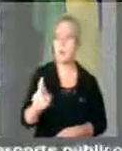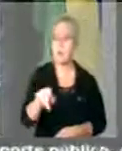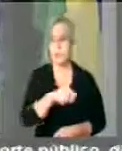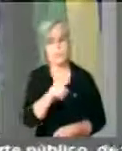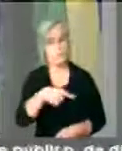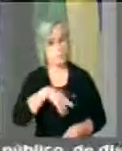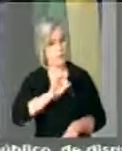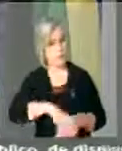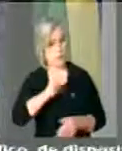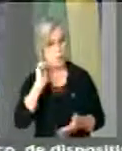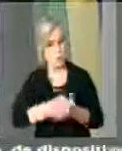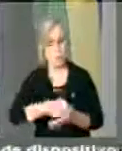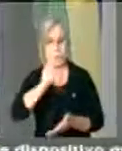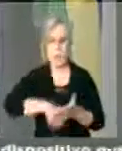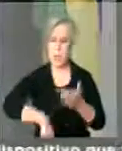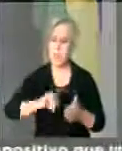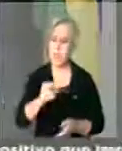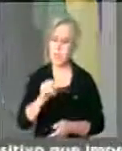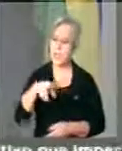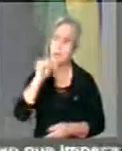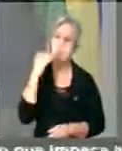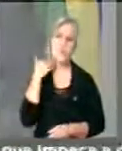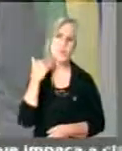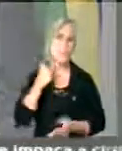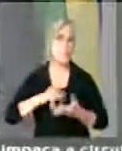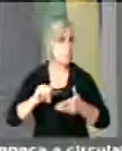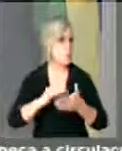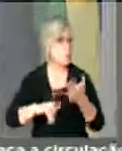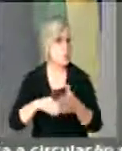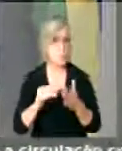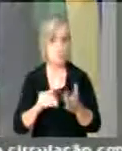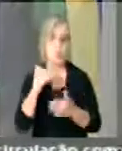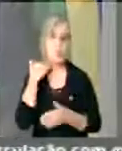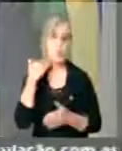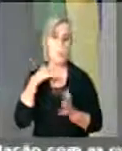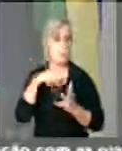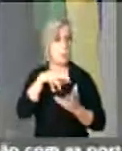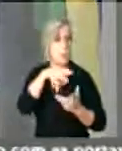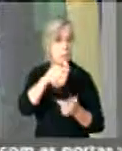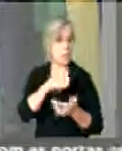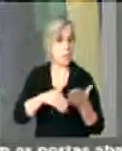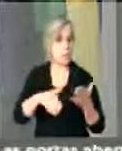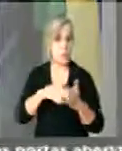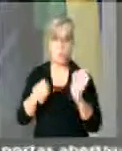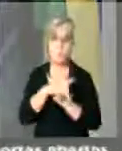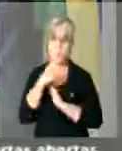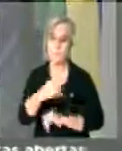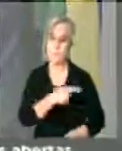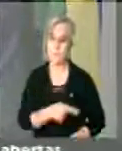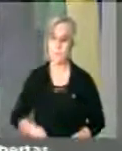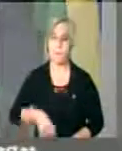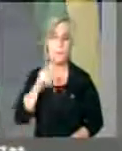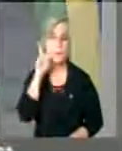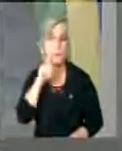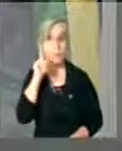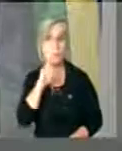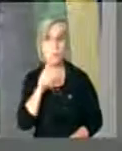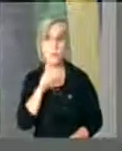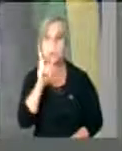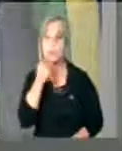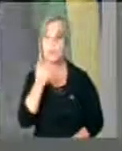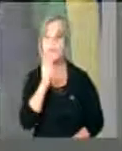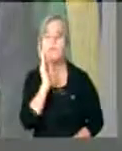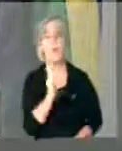mais pagaram juros para os banqueiros. Os banqueiros internacionais, o próprio presidente americano